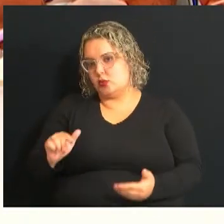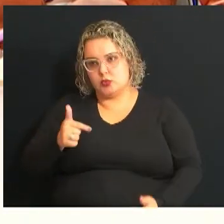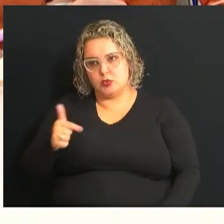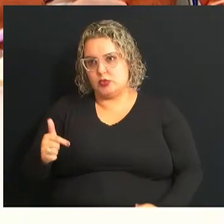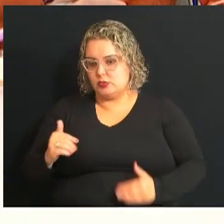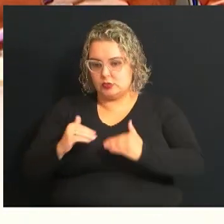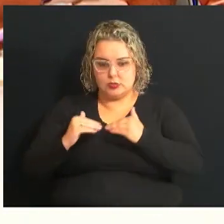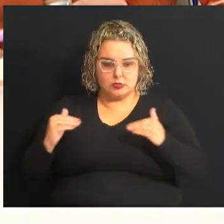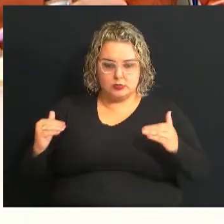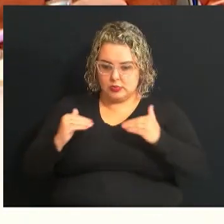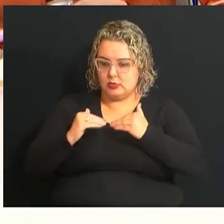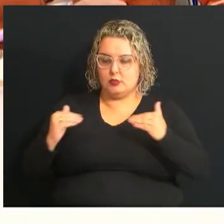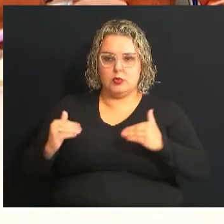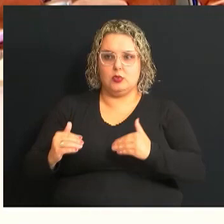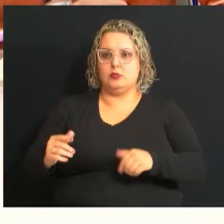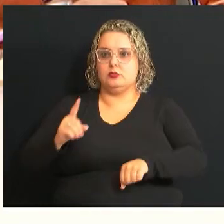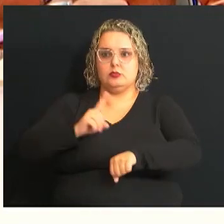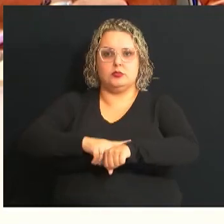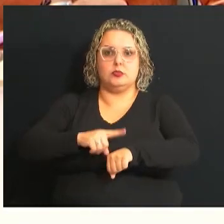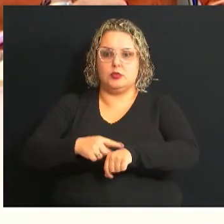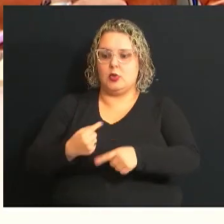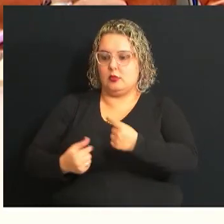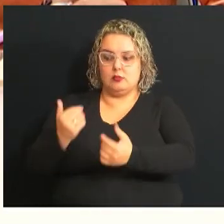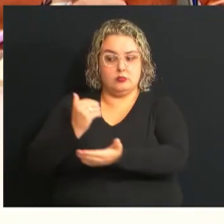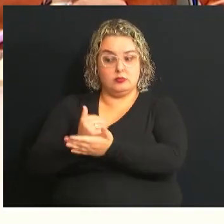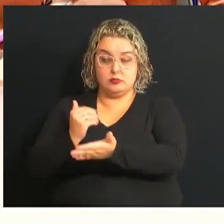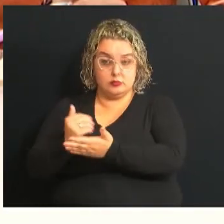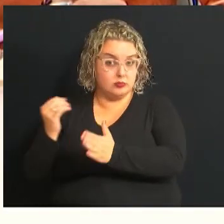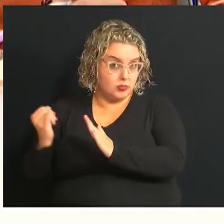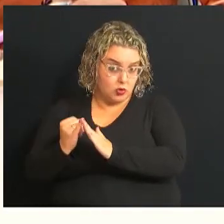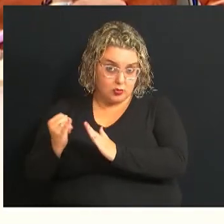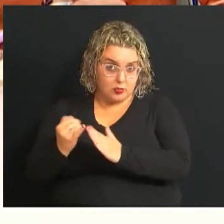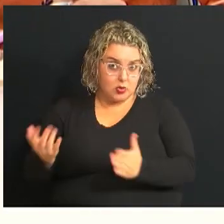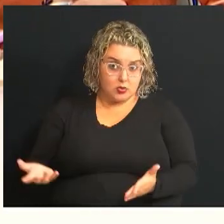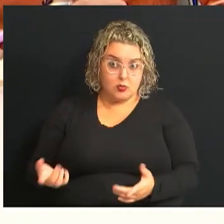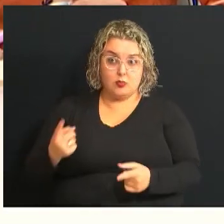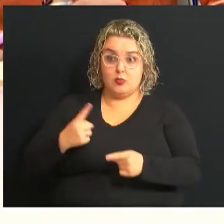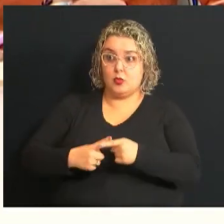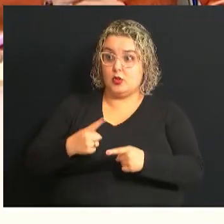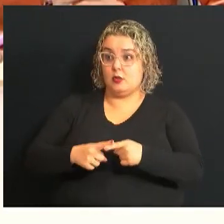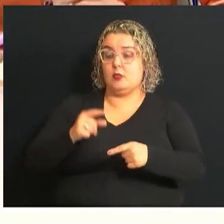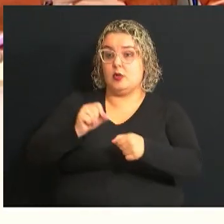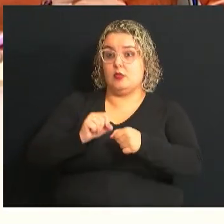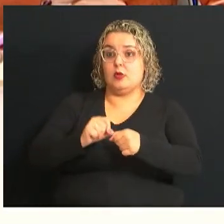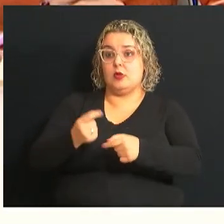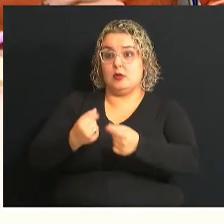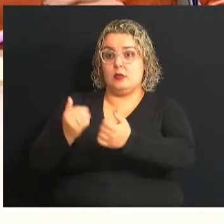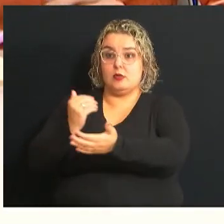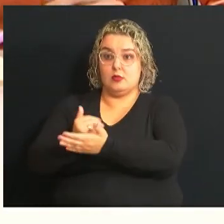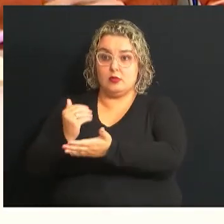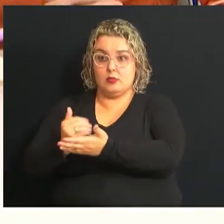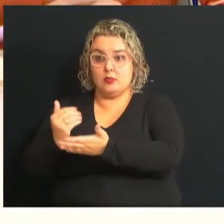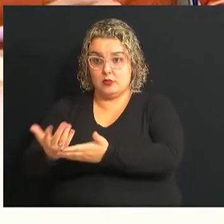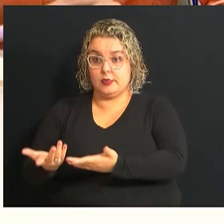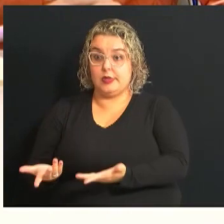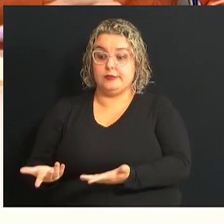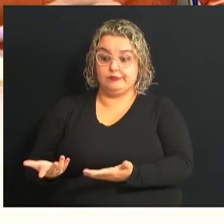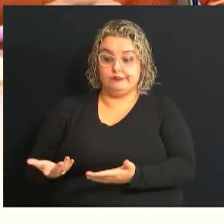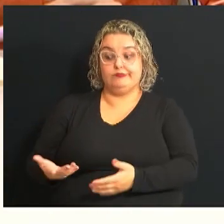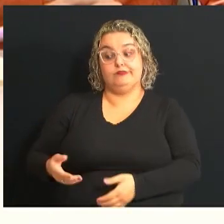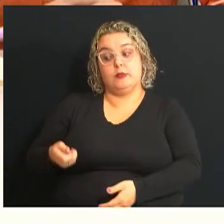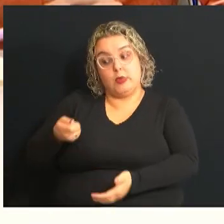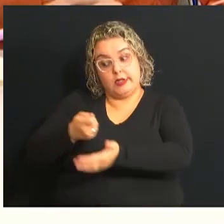estabilidade do tempo que é um financiamento de um imóvel. Porque para a pessoa fazer um financiamento, ela vai ficar comprometida aí